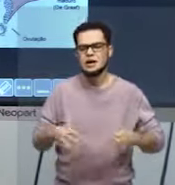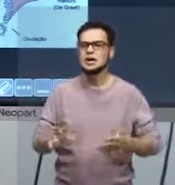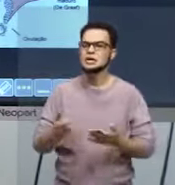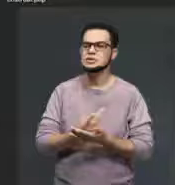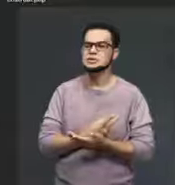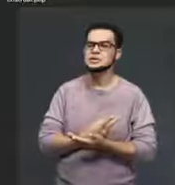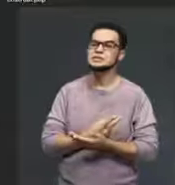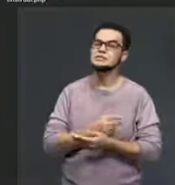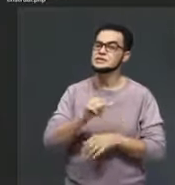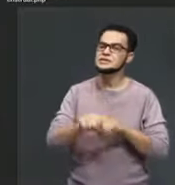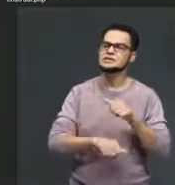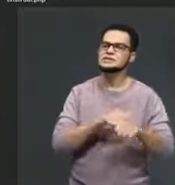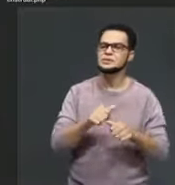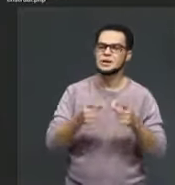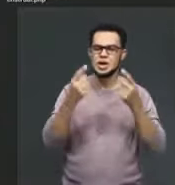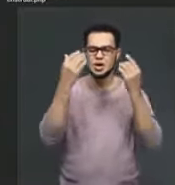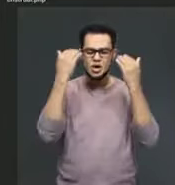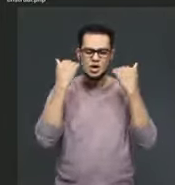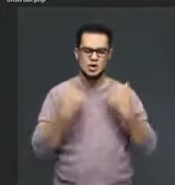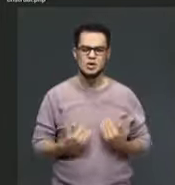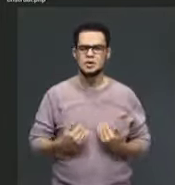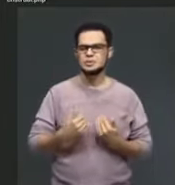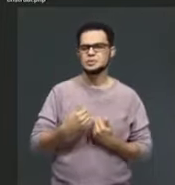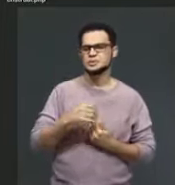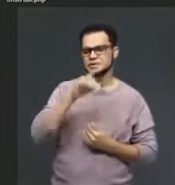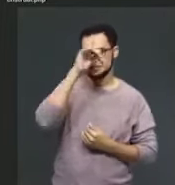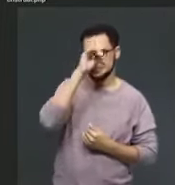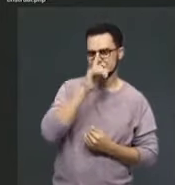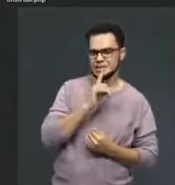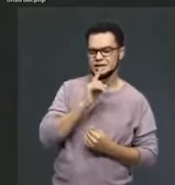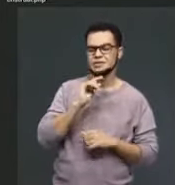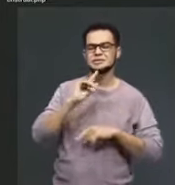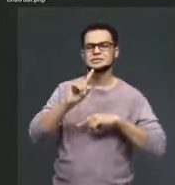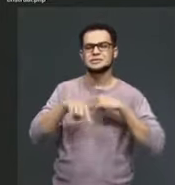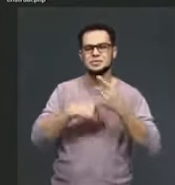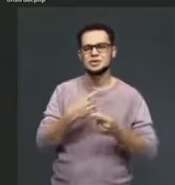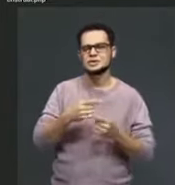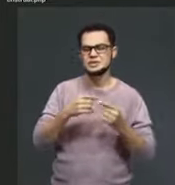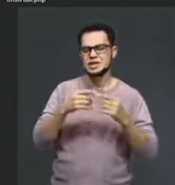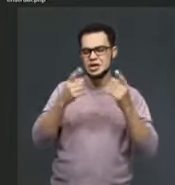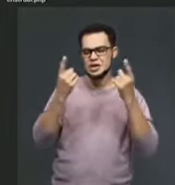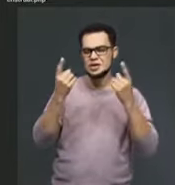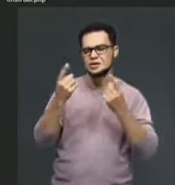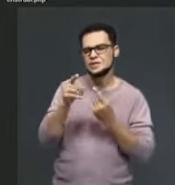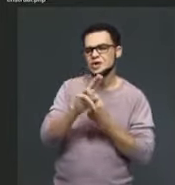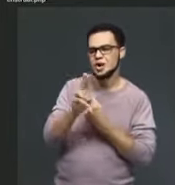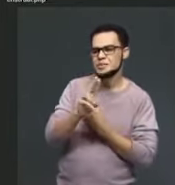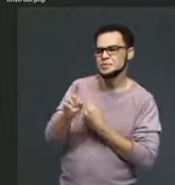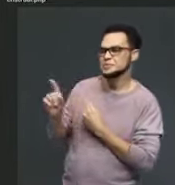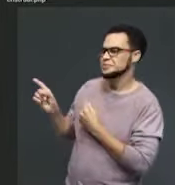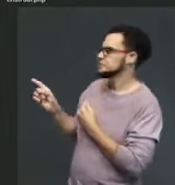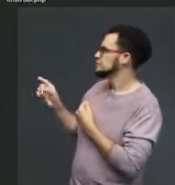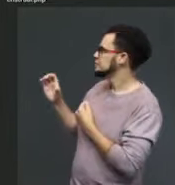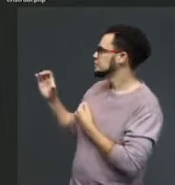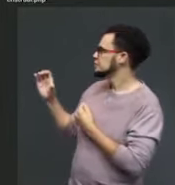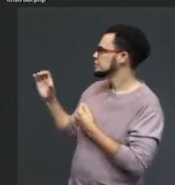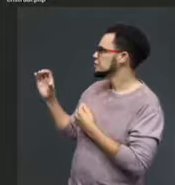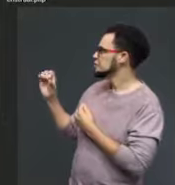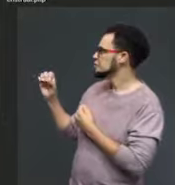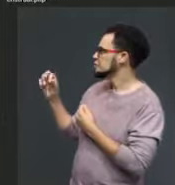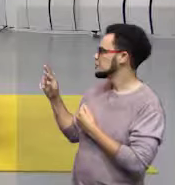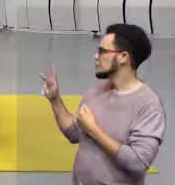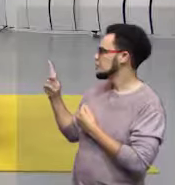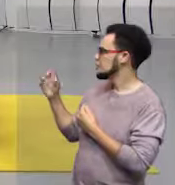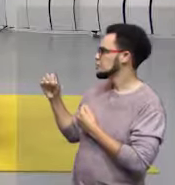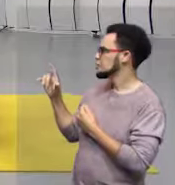corpo amarelo. Então, o folículo ovariano depois vai virar corpo lúteo ou amarelo, tá? Gravem isso